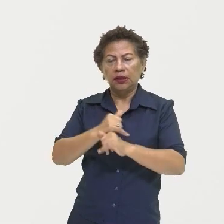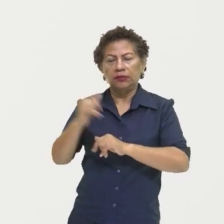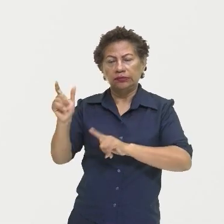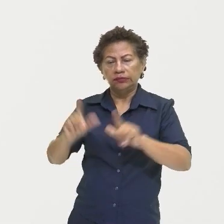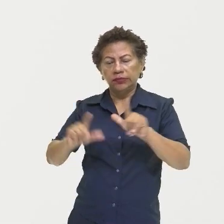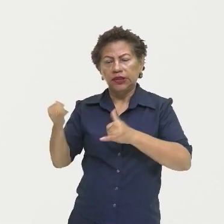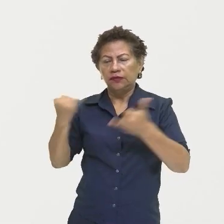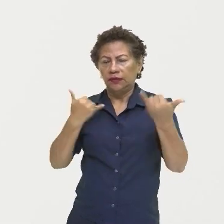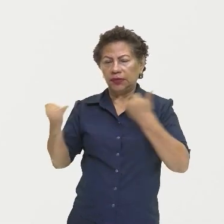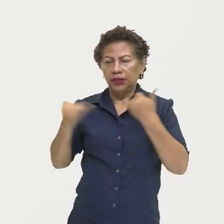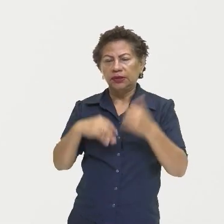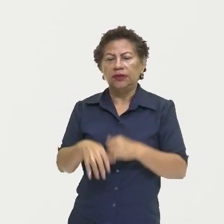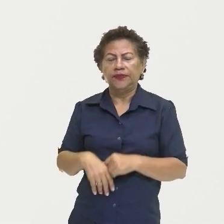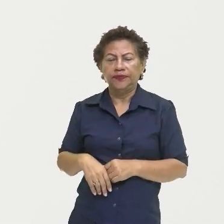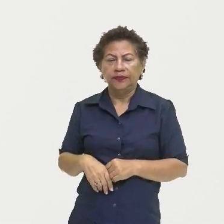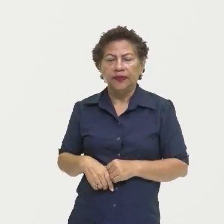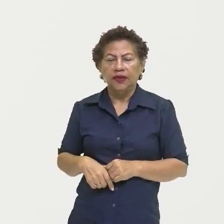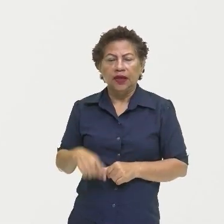Rússia,